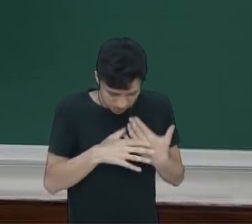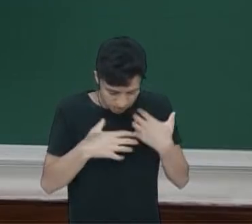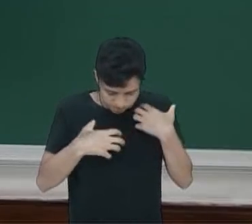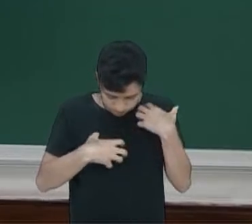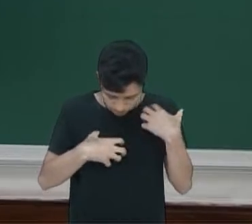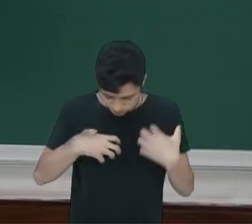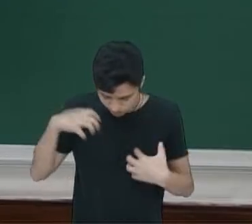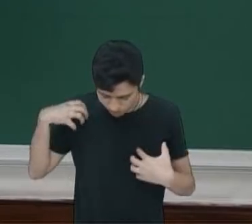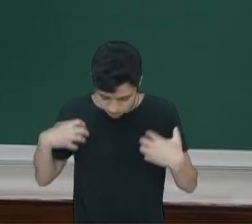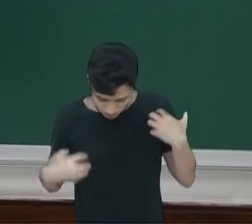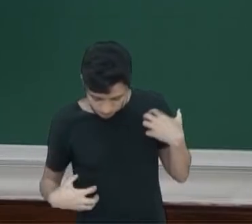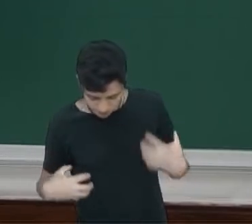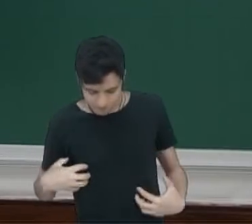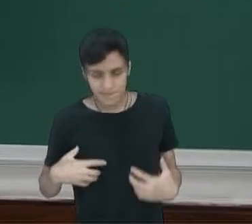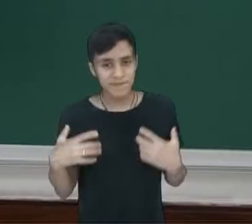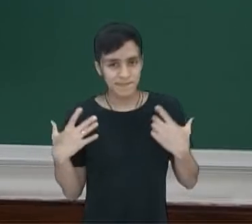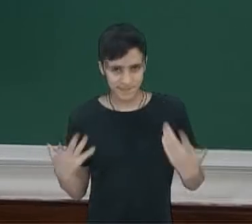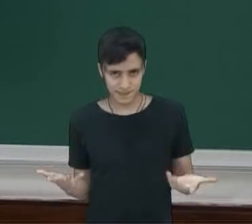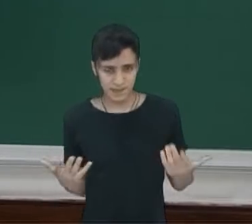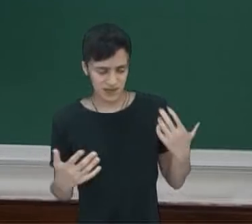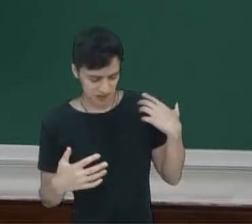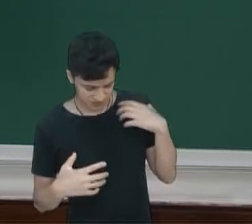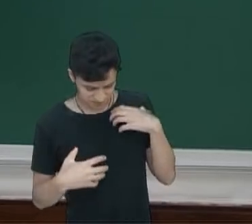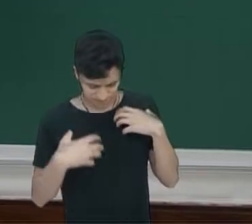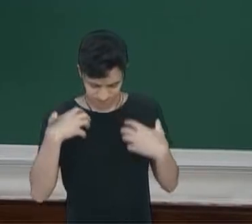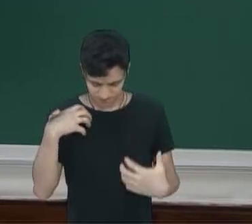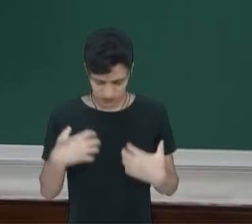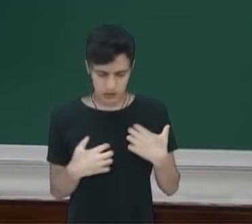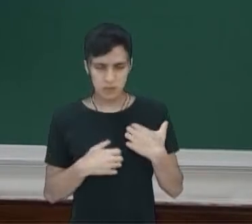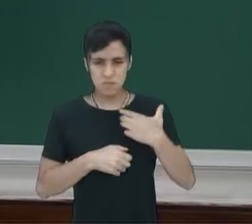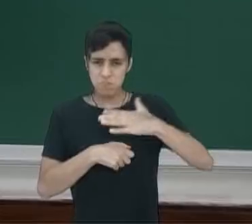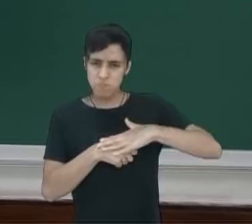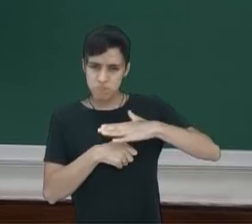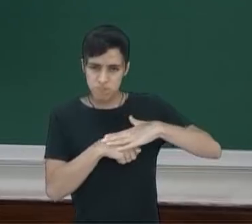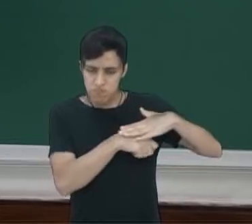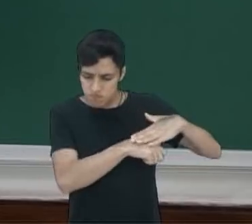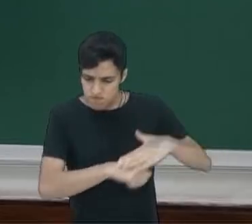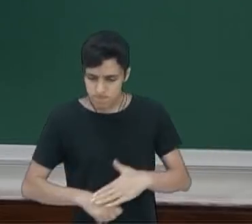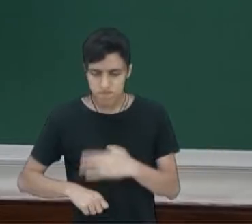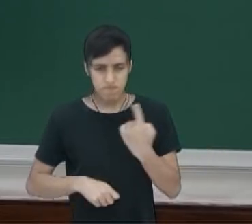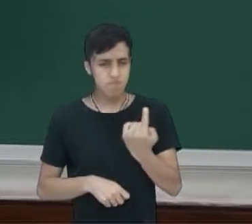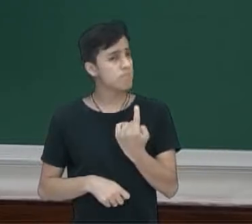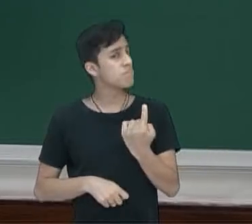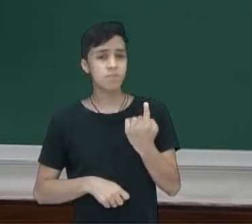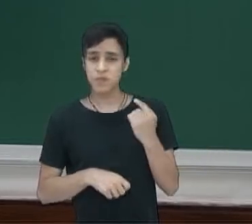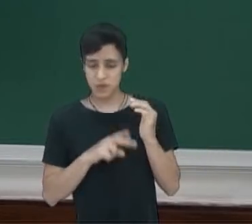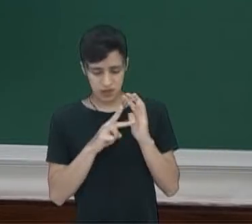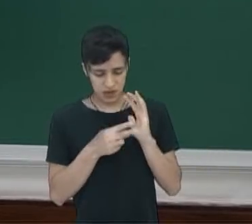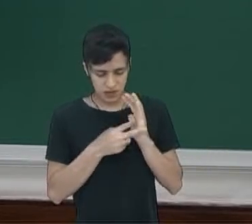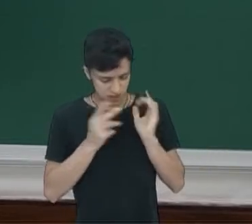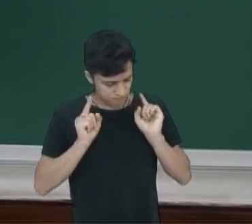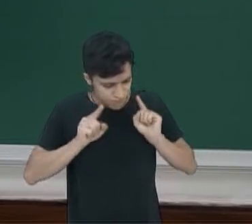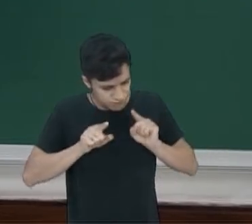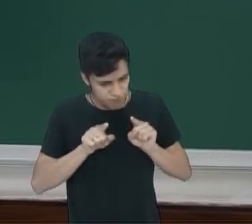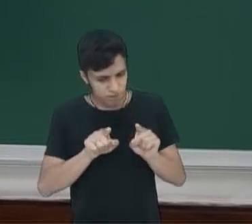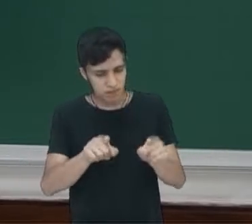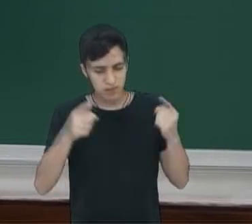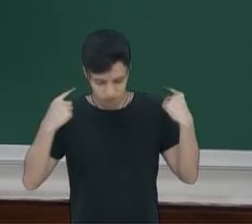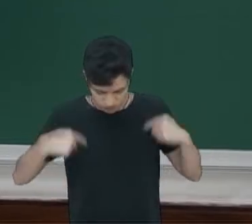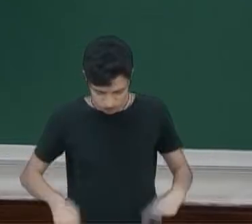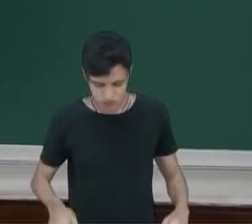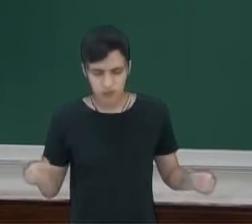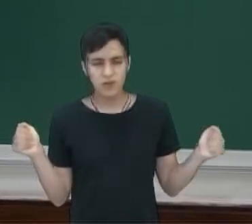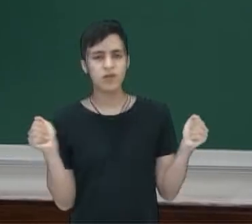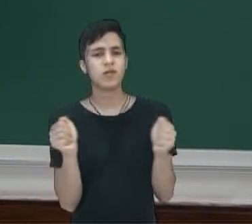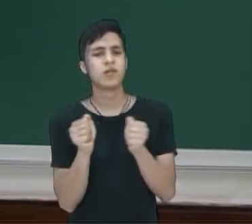que nós temos. Esses órgãos, eles não trabalham sozinhos, eles trabalham ao mesmo tempo. E aí